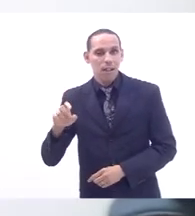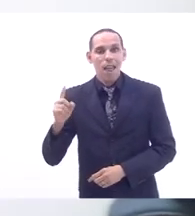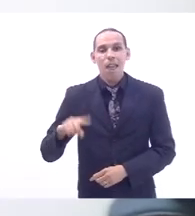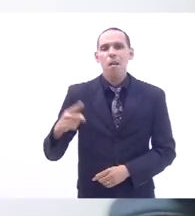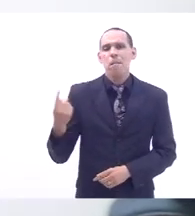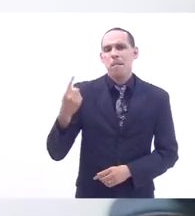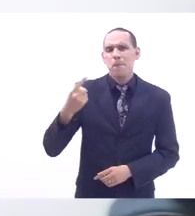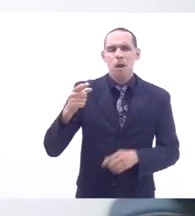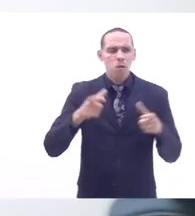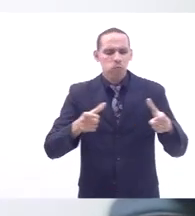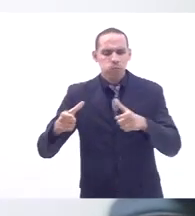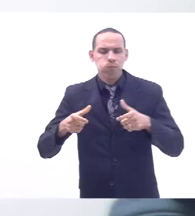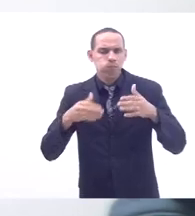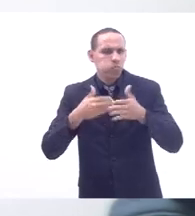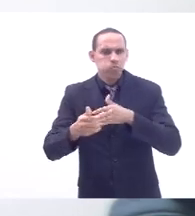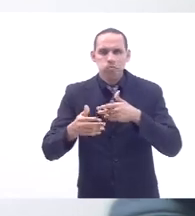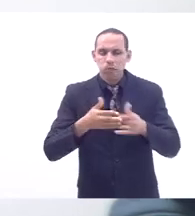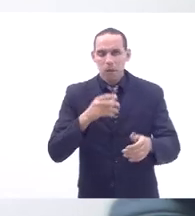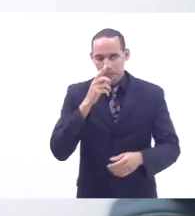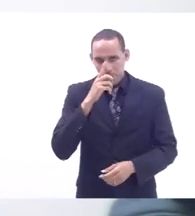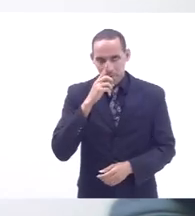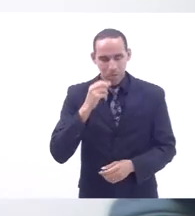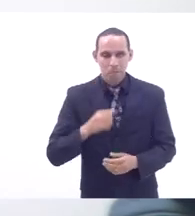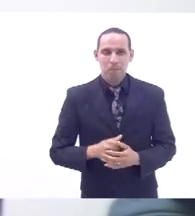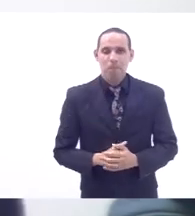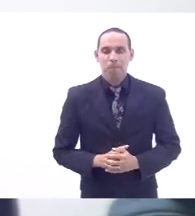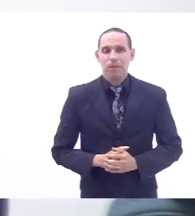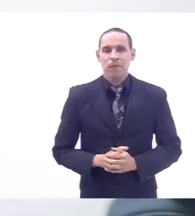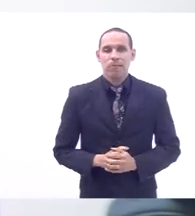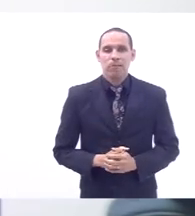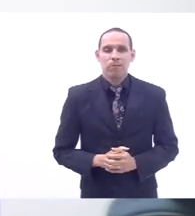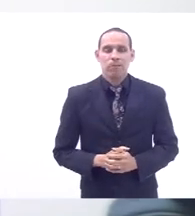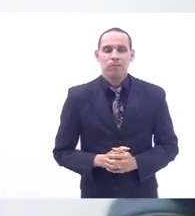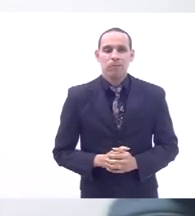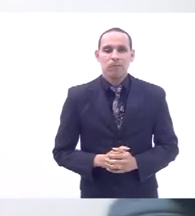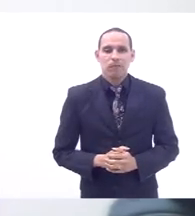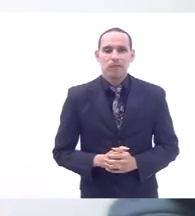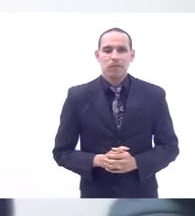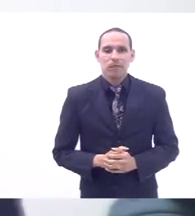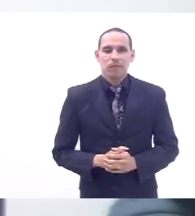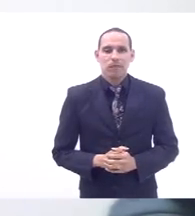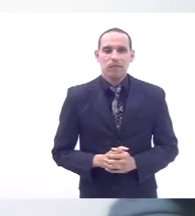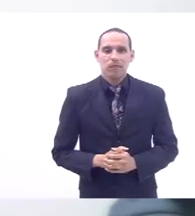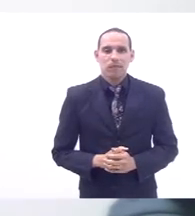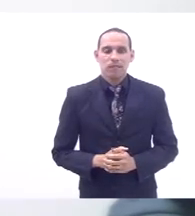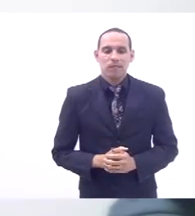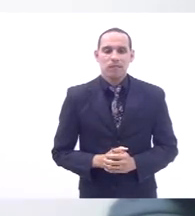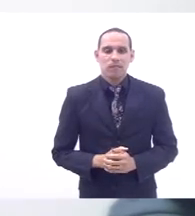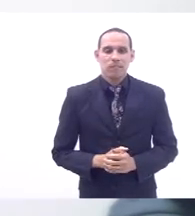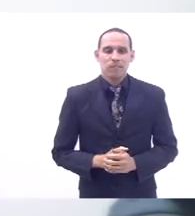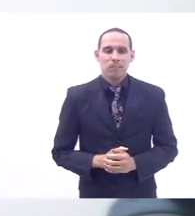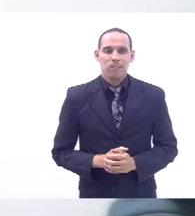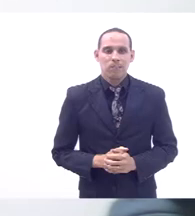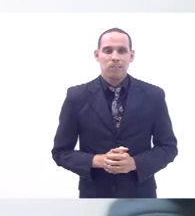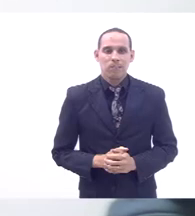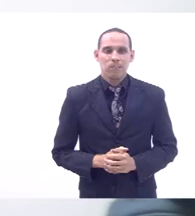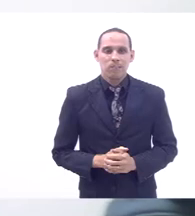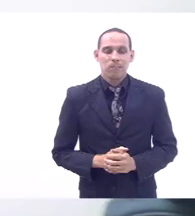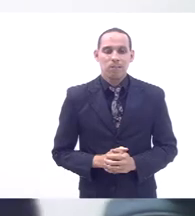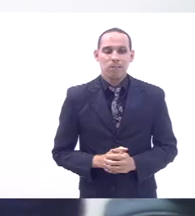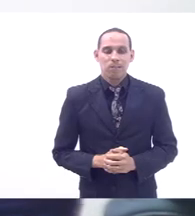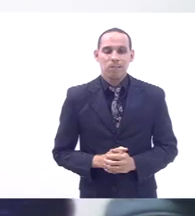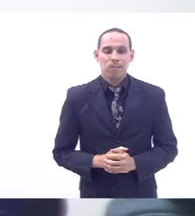so gbogbo Olodumare ni en ta koko gbogbo so fun pe a fe se nkan bayi.